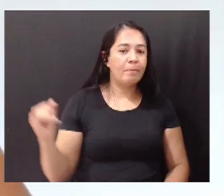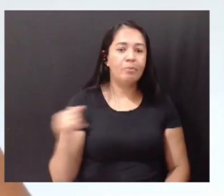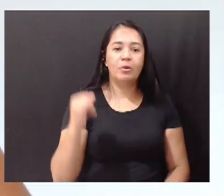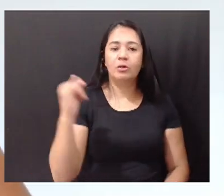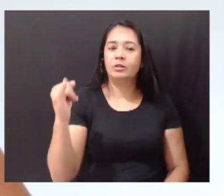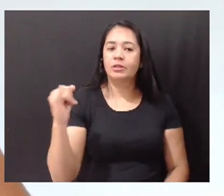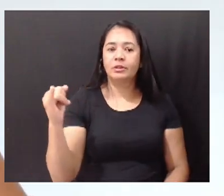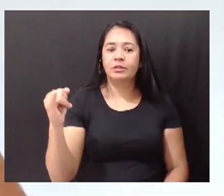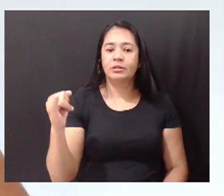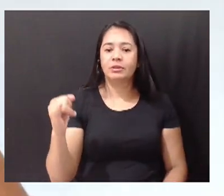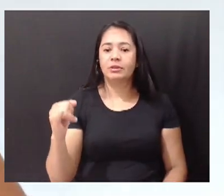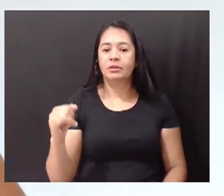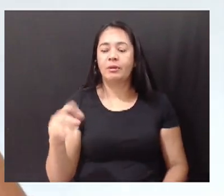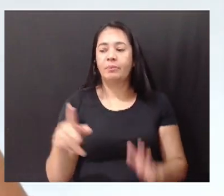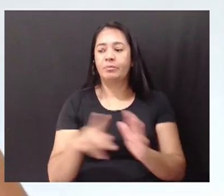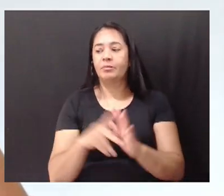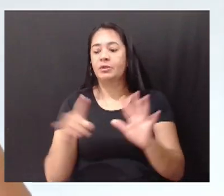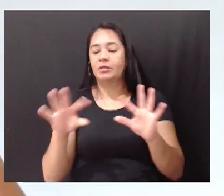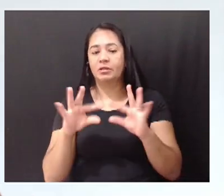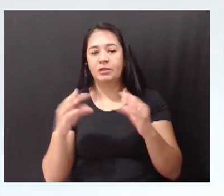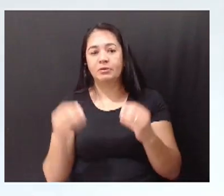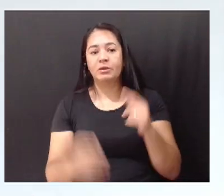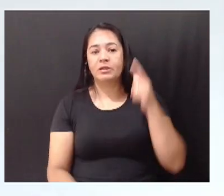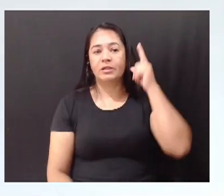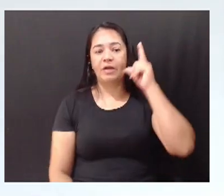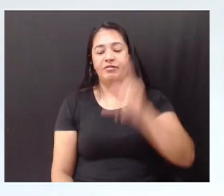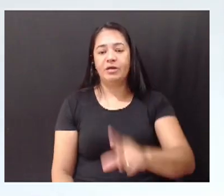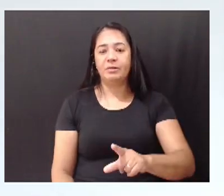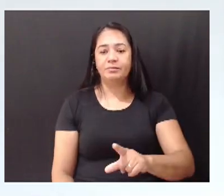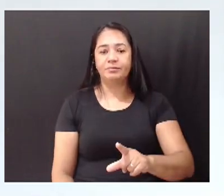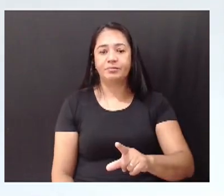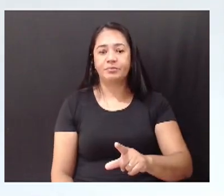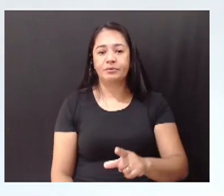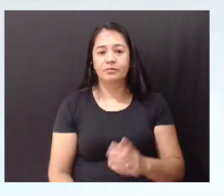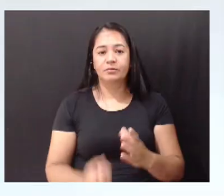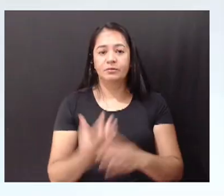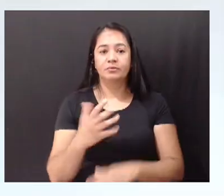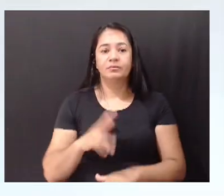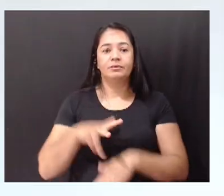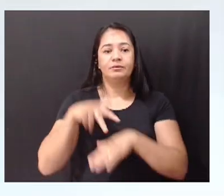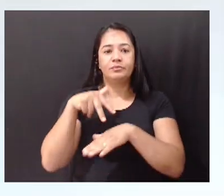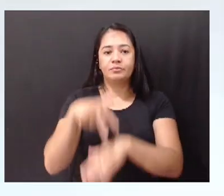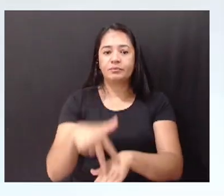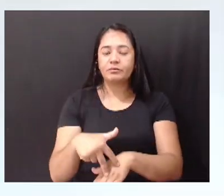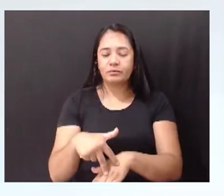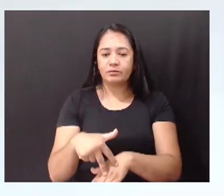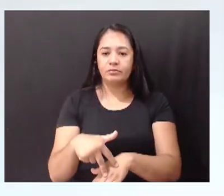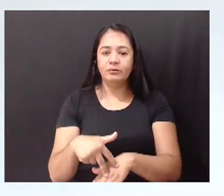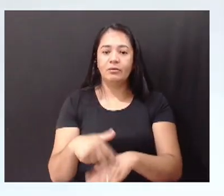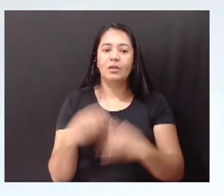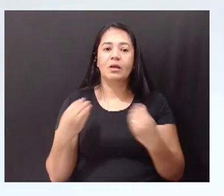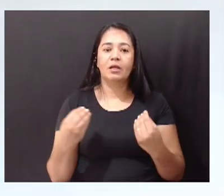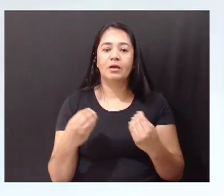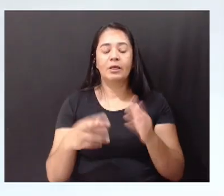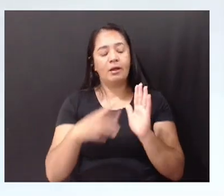essas famílias conseguir estabelecer posicionamento, para estabelecer regras